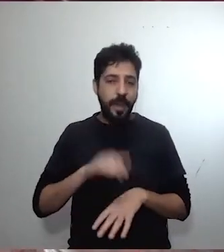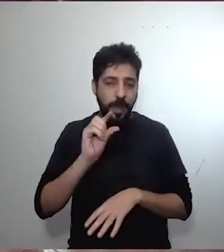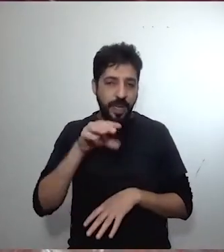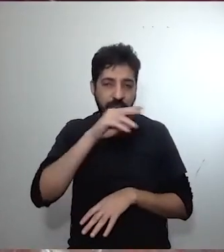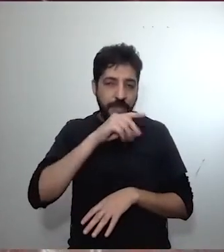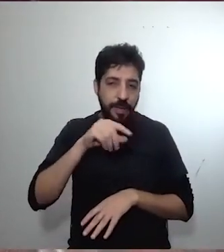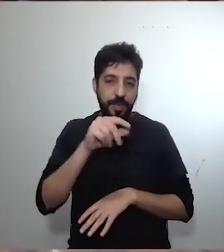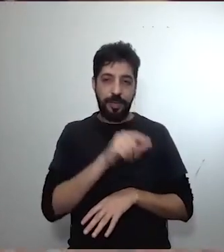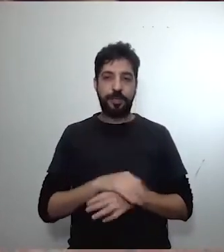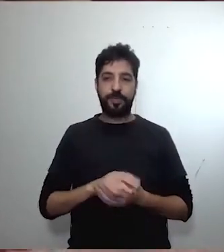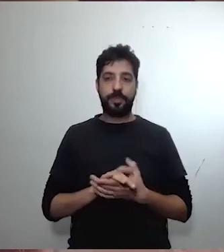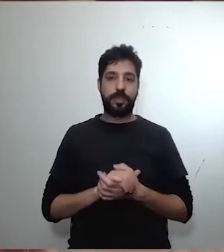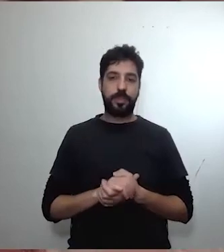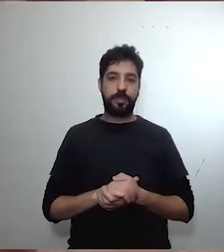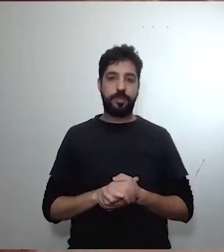mais um pouquinho.